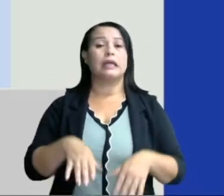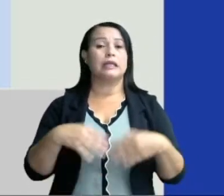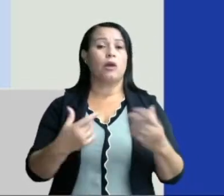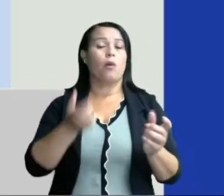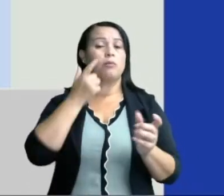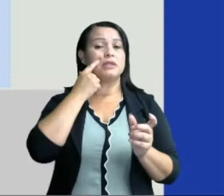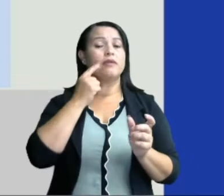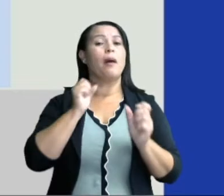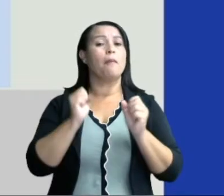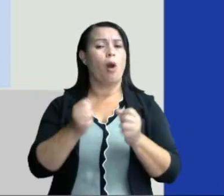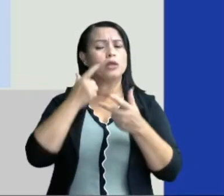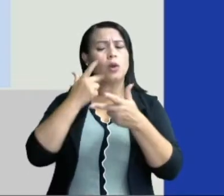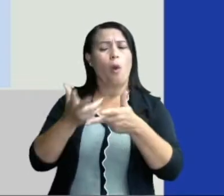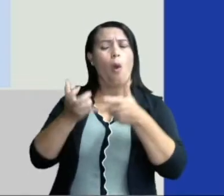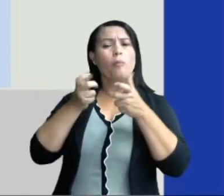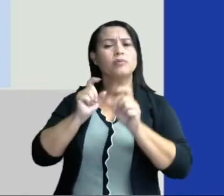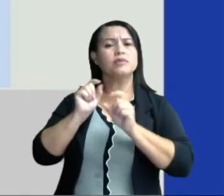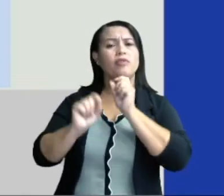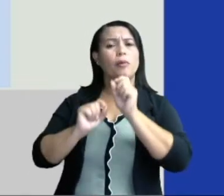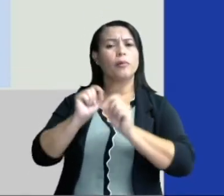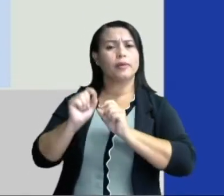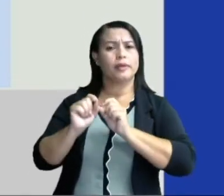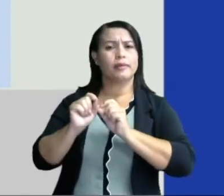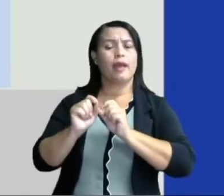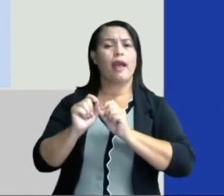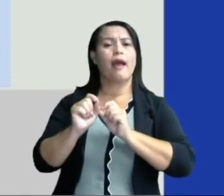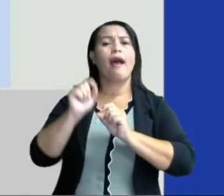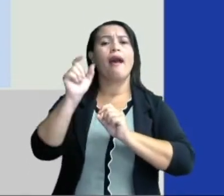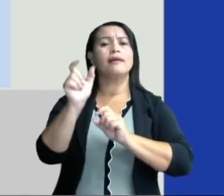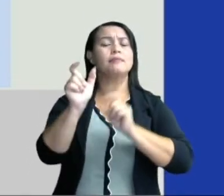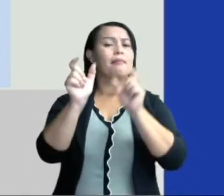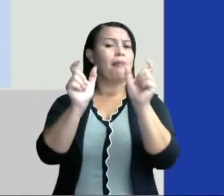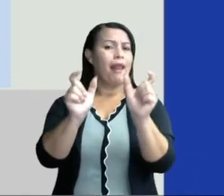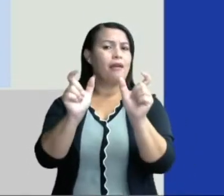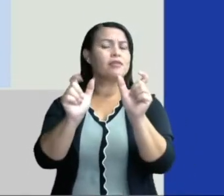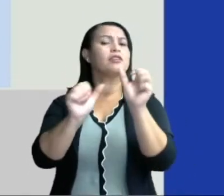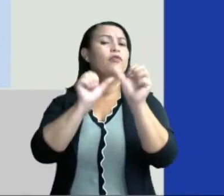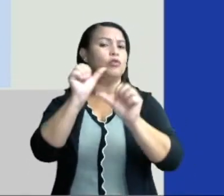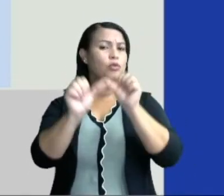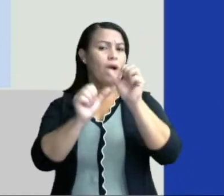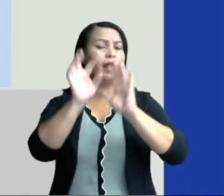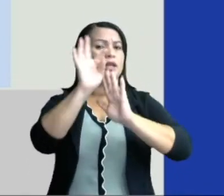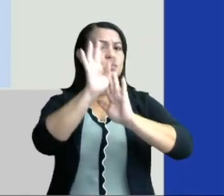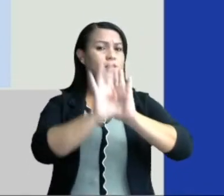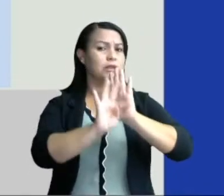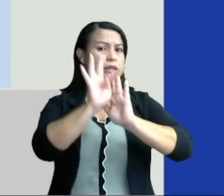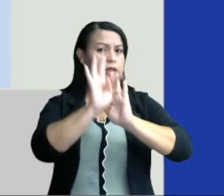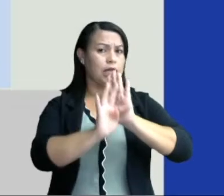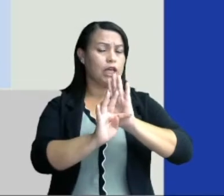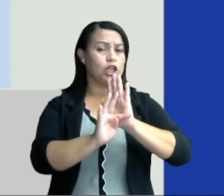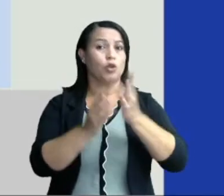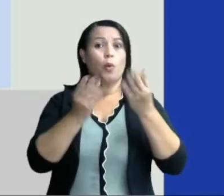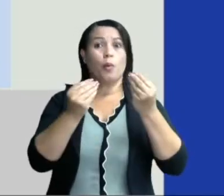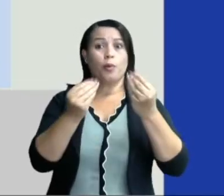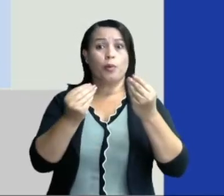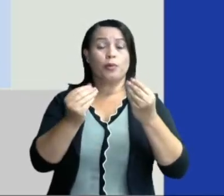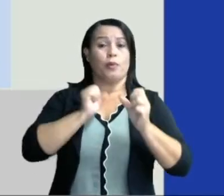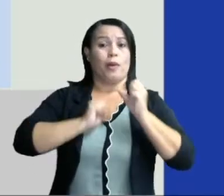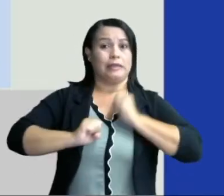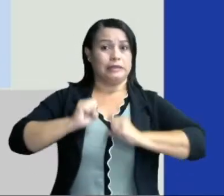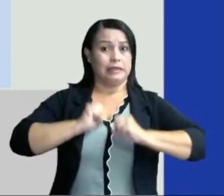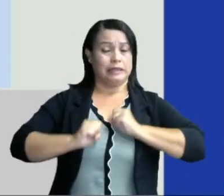Então, ó, a gente pode observar aqui as palavras que foram alteradas no texto. Muita ansiedade